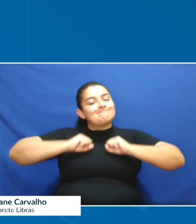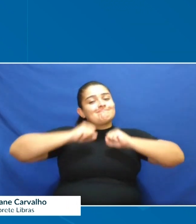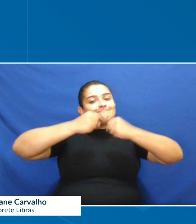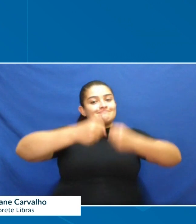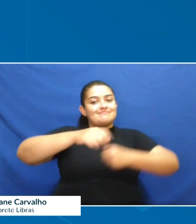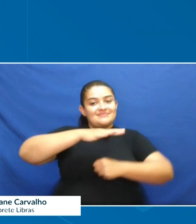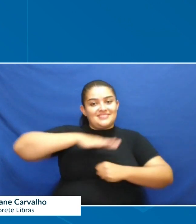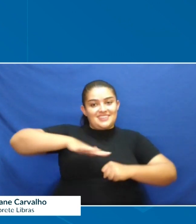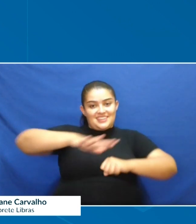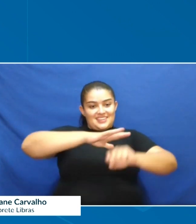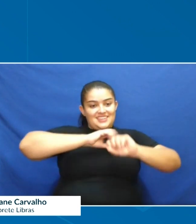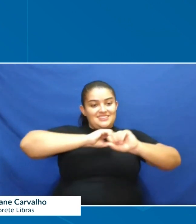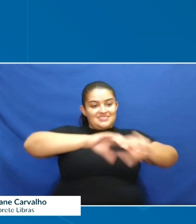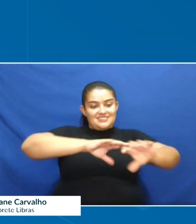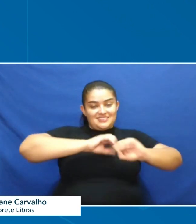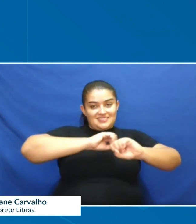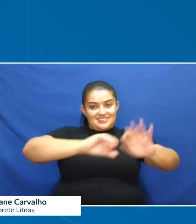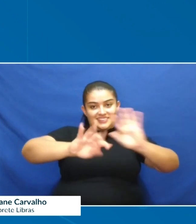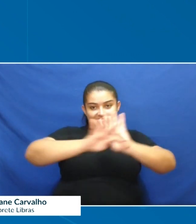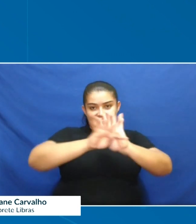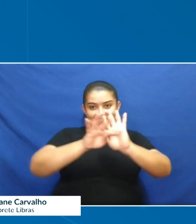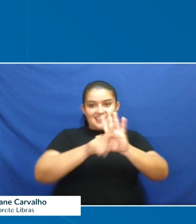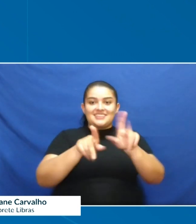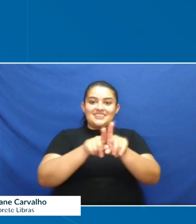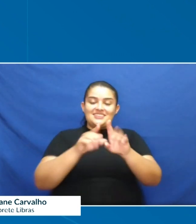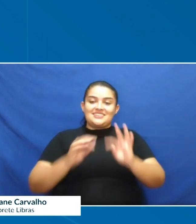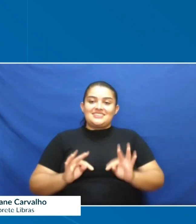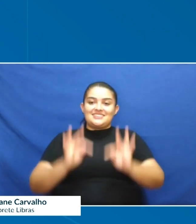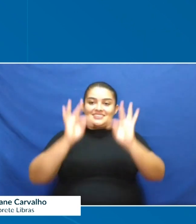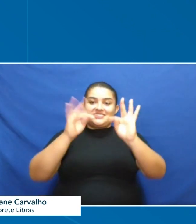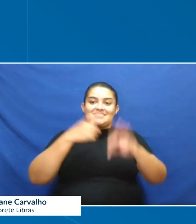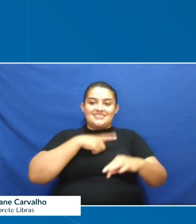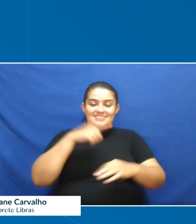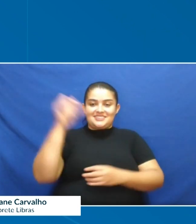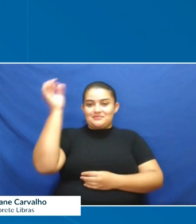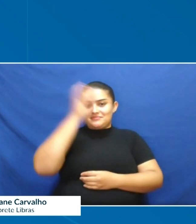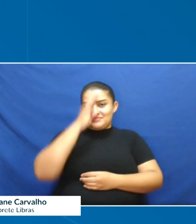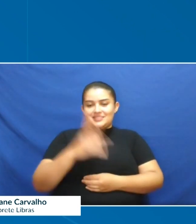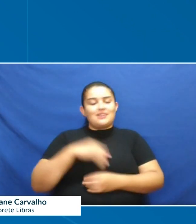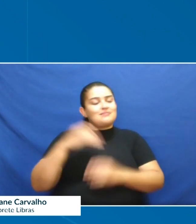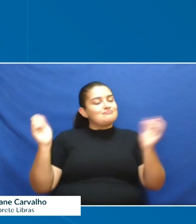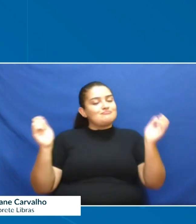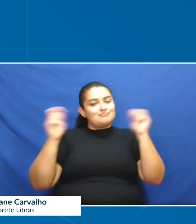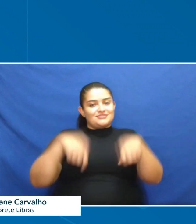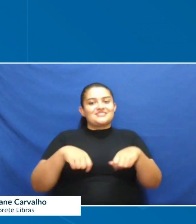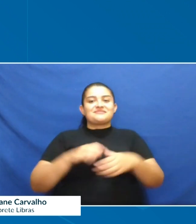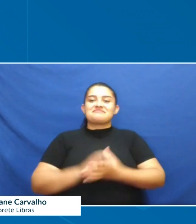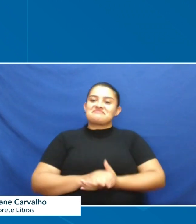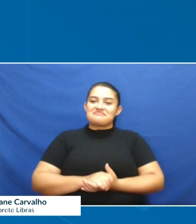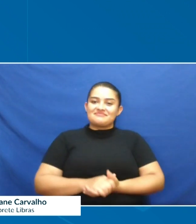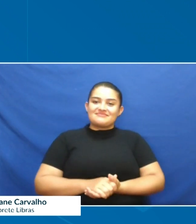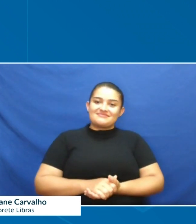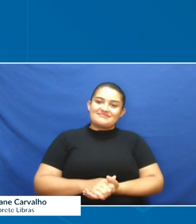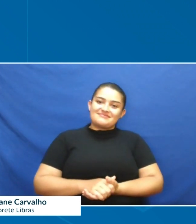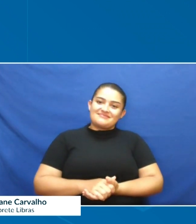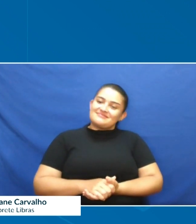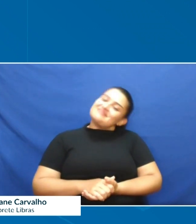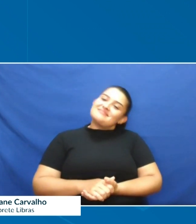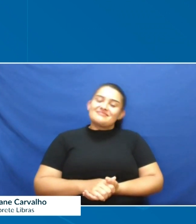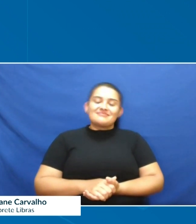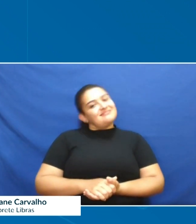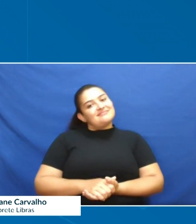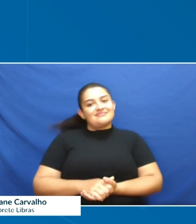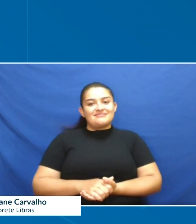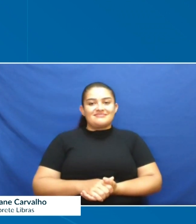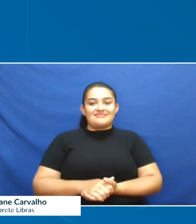na educação técnica e tecnológica, que nós temos no Brasil grandes capacidades para isso. E eu acho que esse talvez seja o